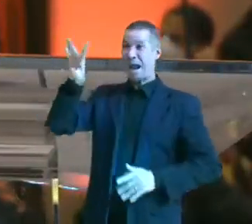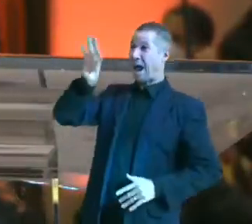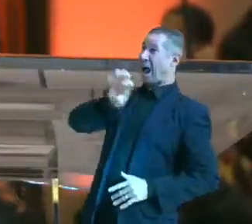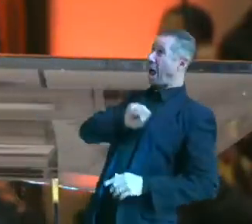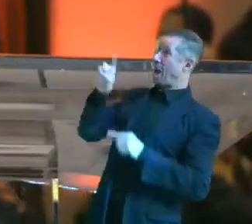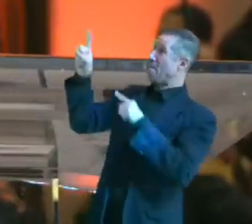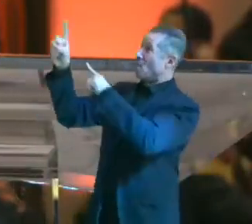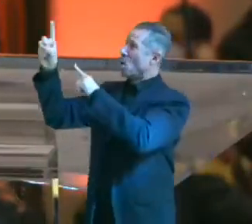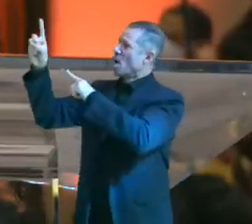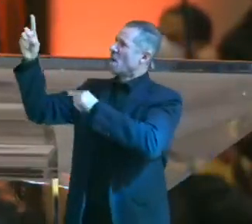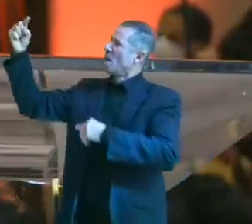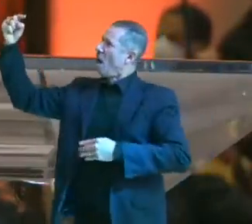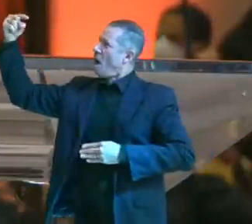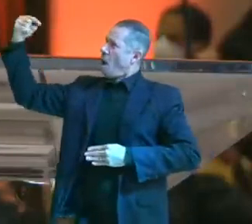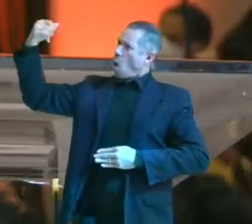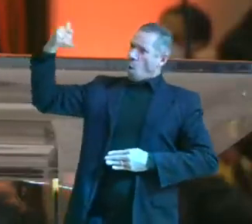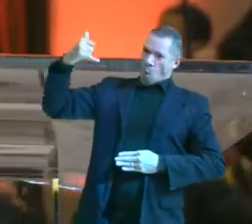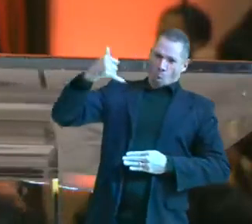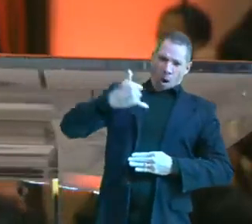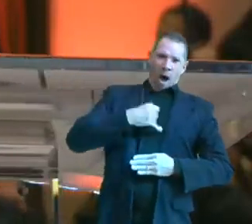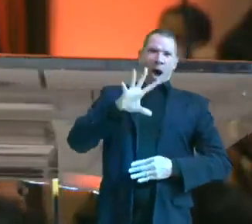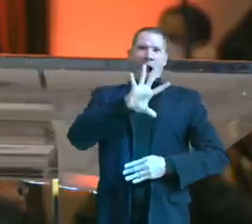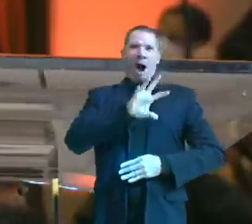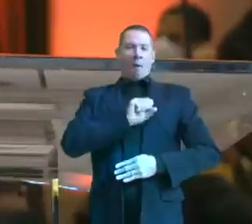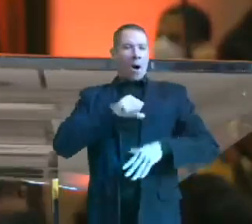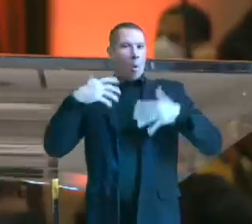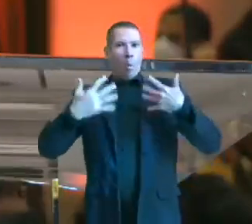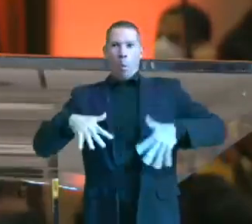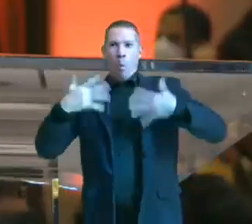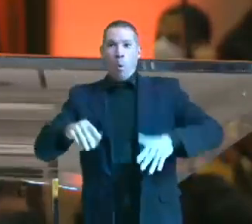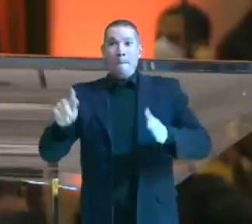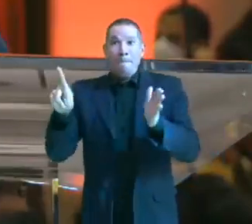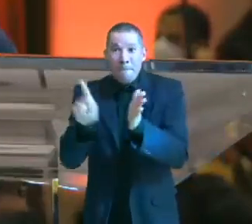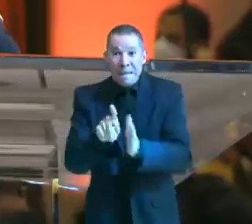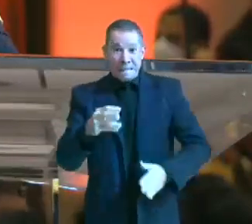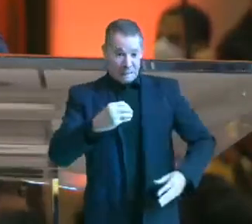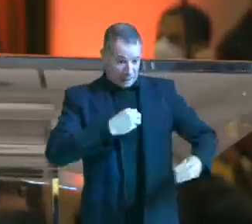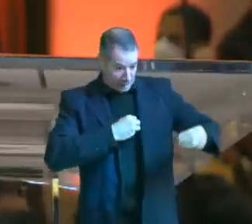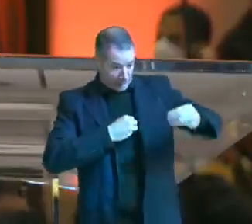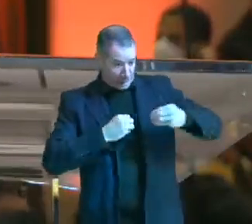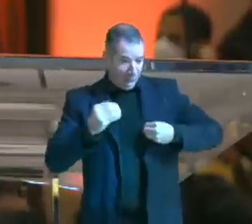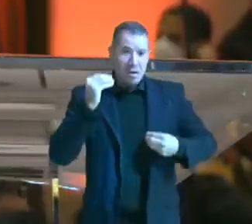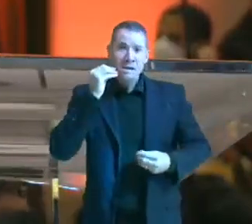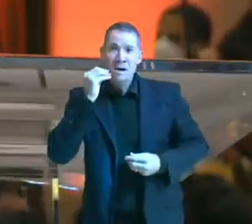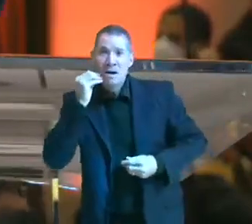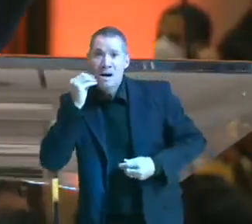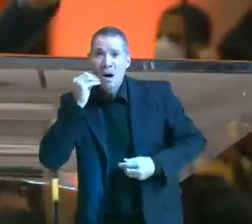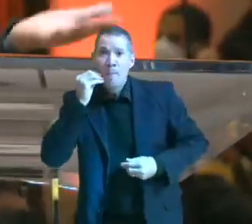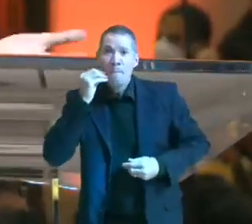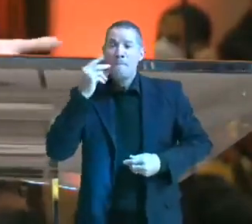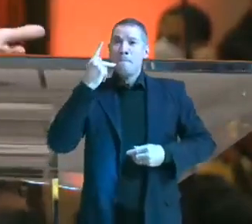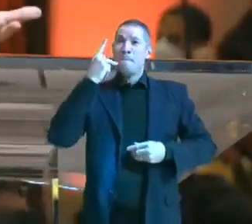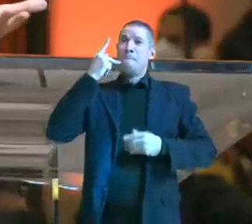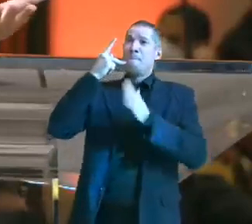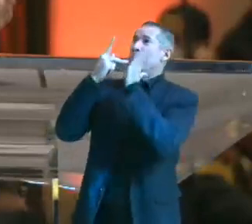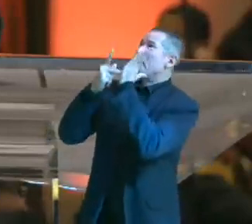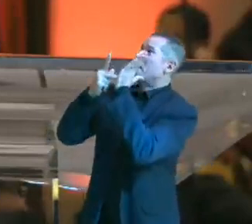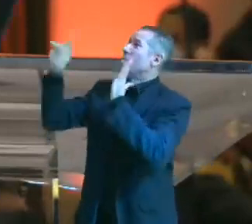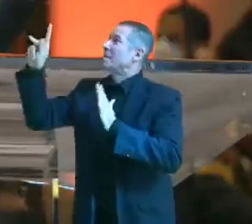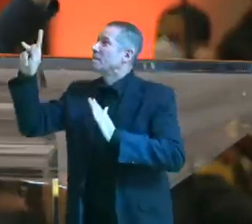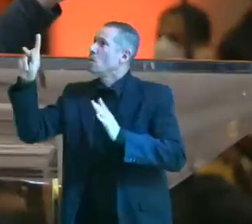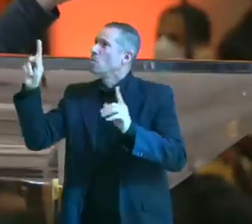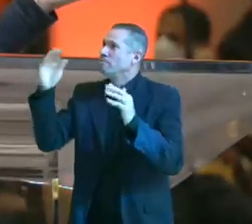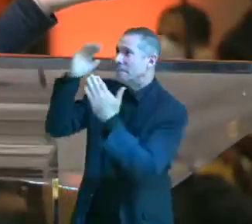ama incondicionalmente. Mesmo a gente sendo pecador, mesmo a gente prometendo coisas para ele que a